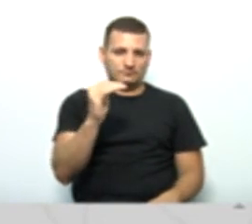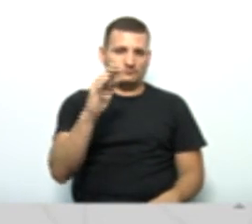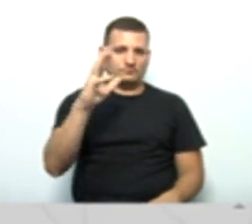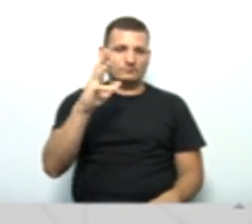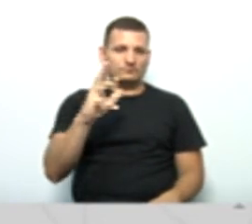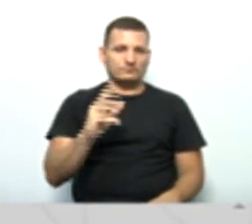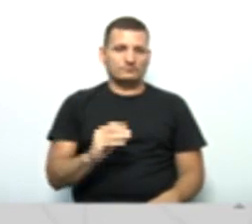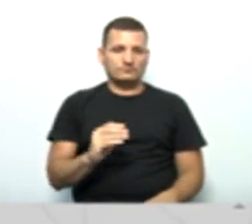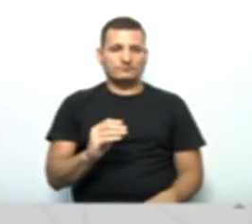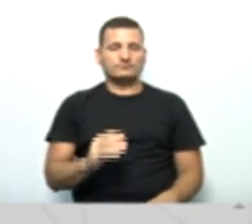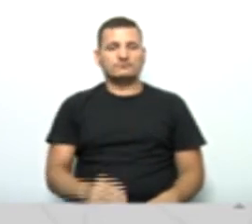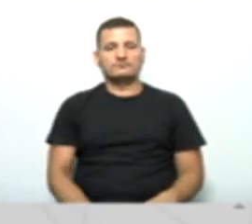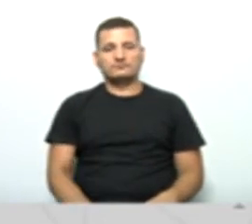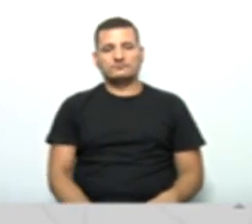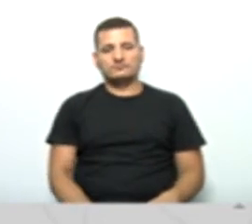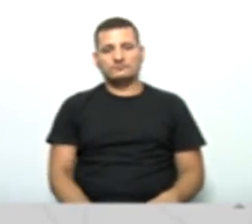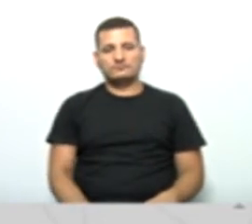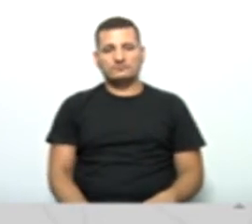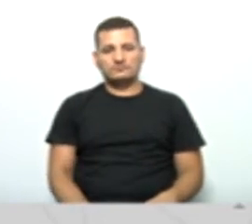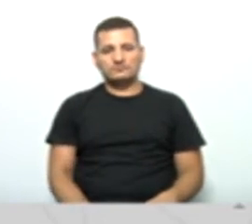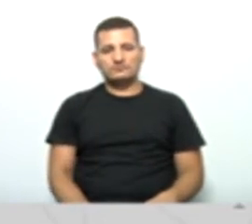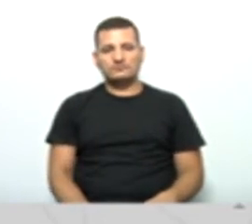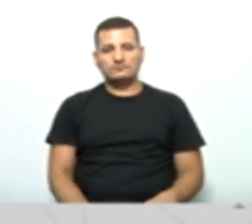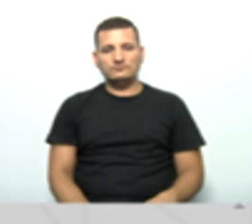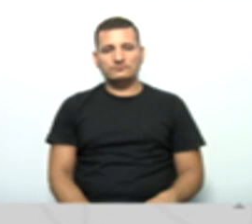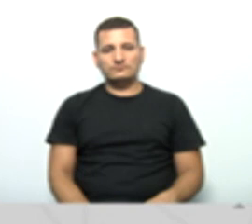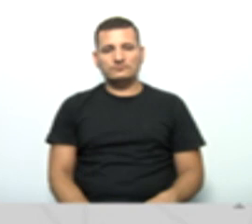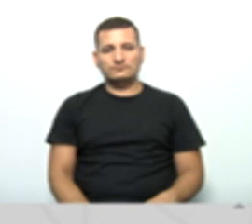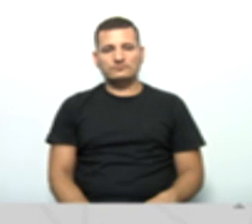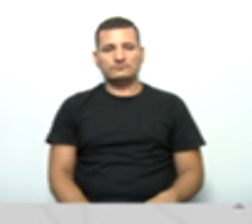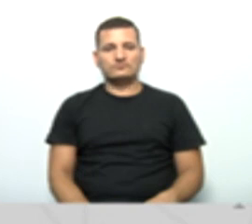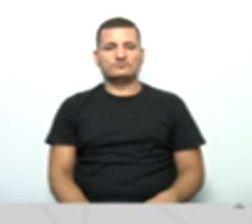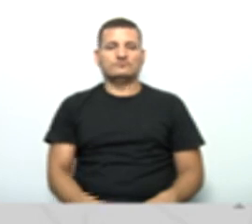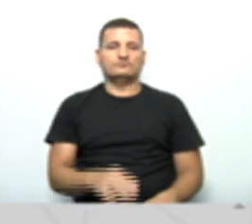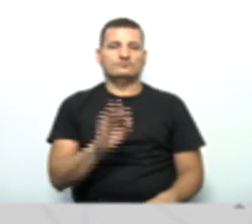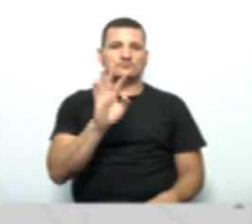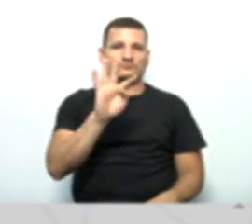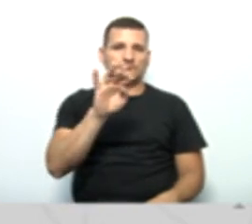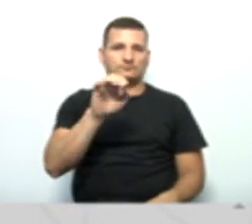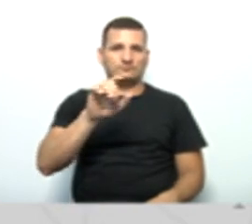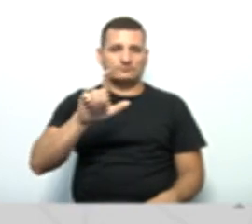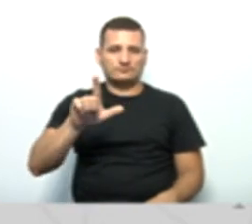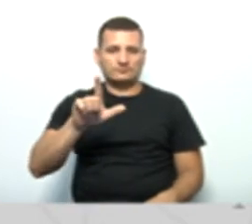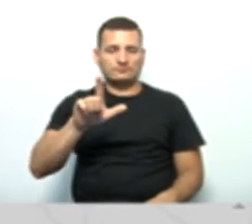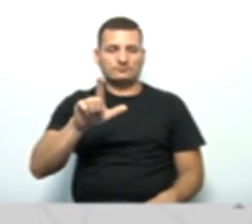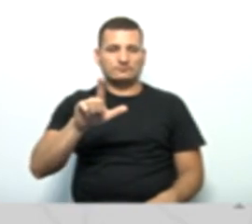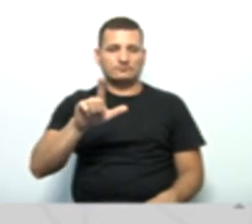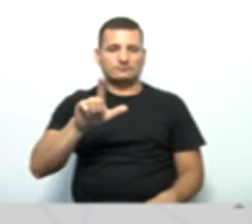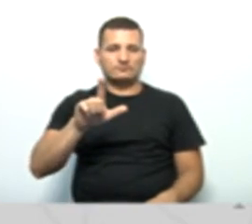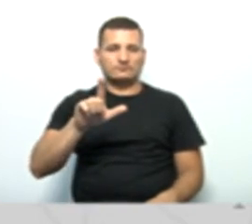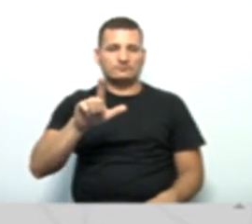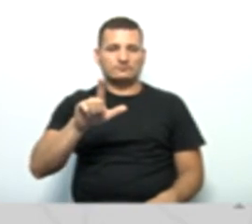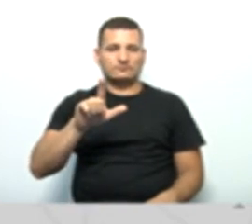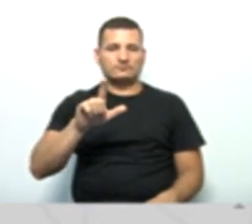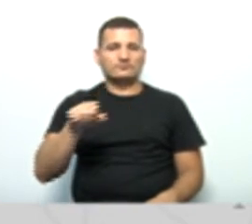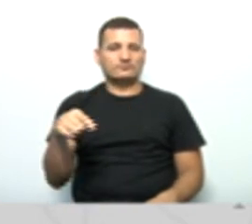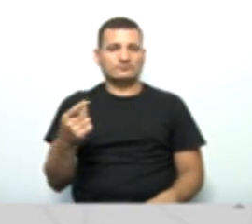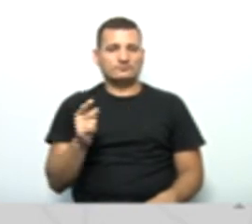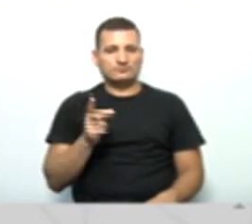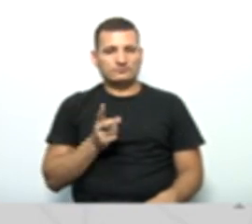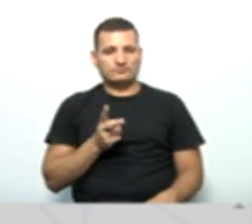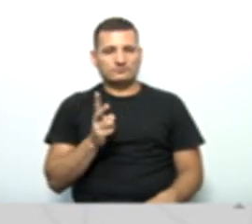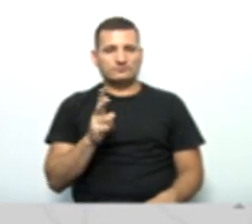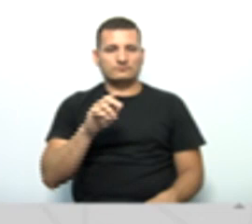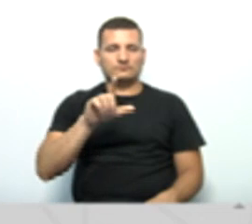vendo? E aí tem aqui, deu um tel aqui para mostrar elas aqui. Aí continuando aqui, tá vendo?